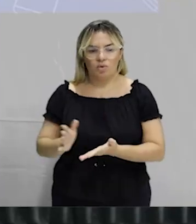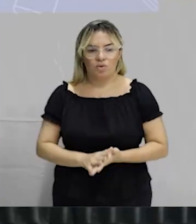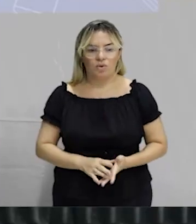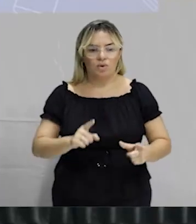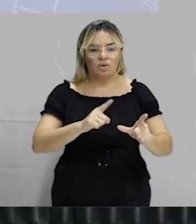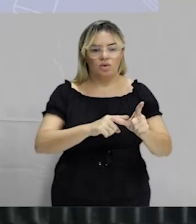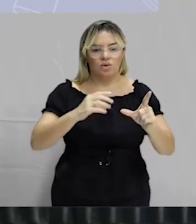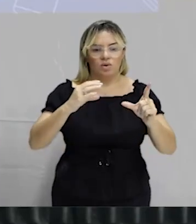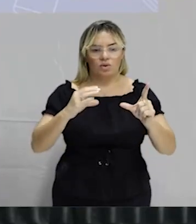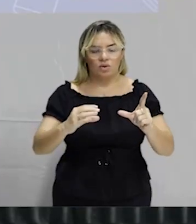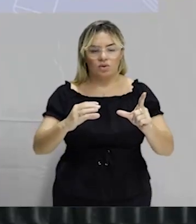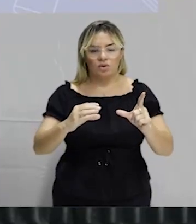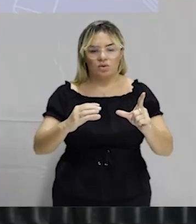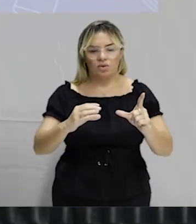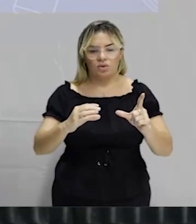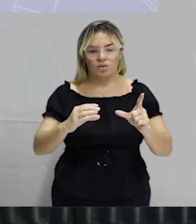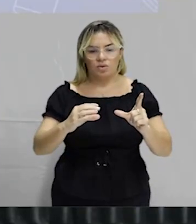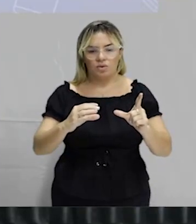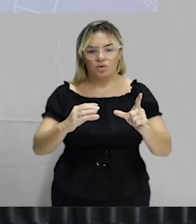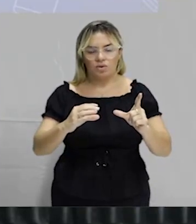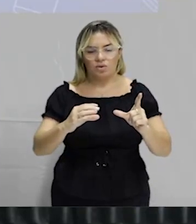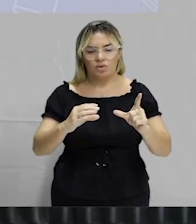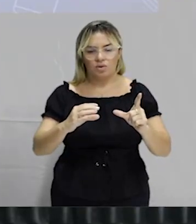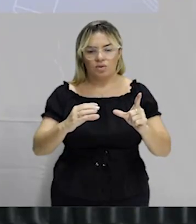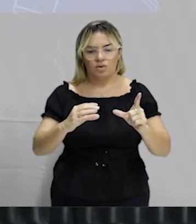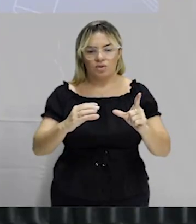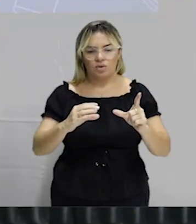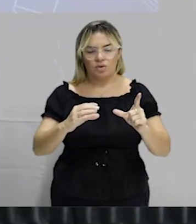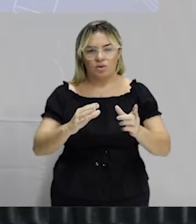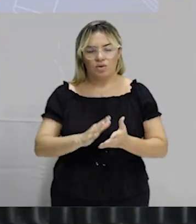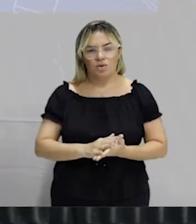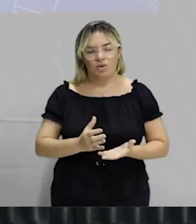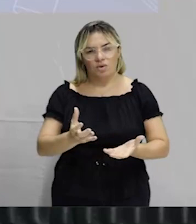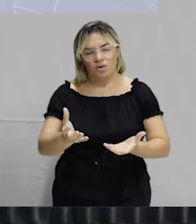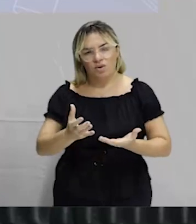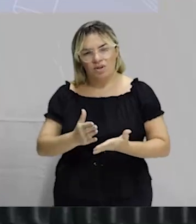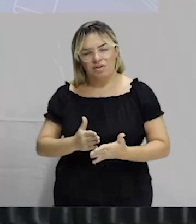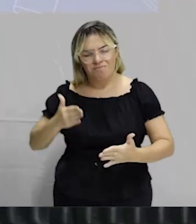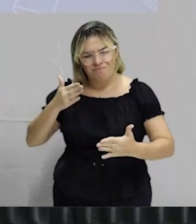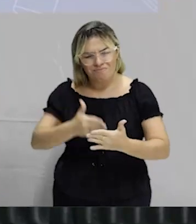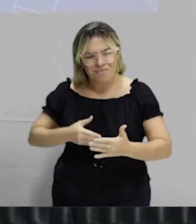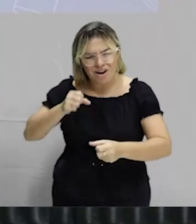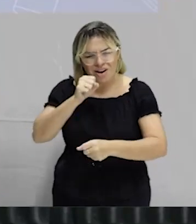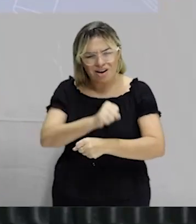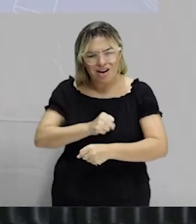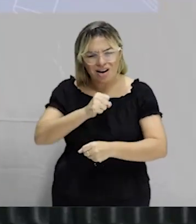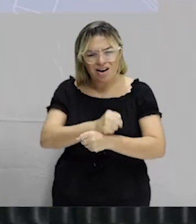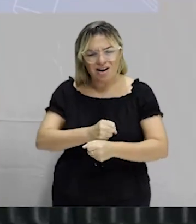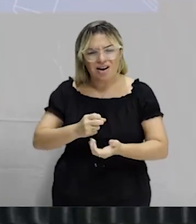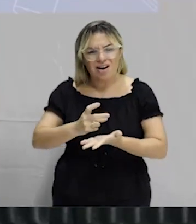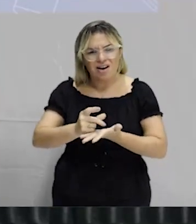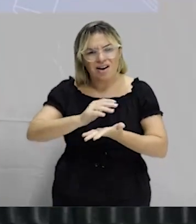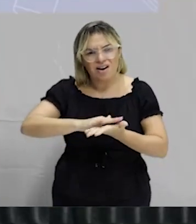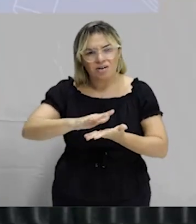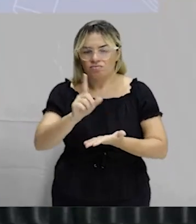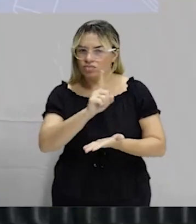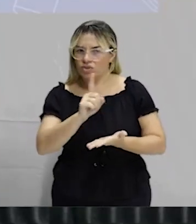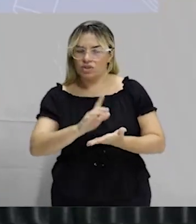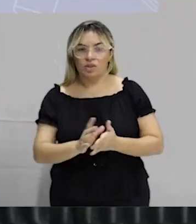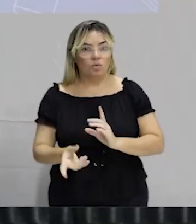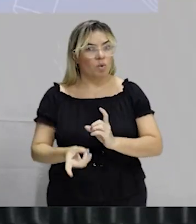Introduzir dispositivos de contenção creditícia, ele quer conter o crédito? Pelo contrário, ele vai dar crédito.